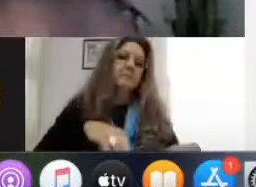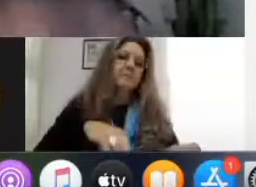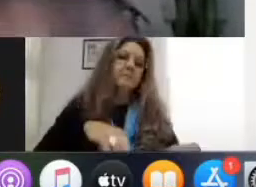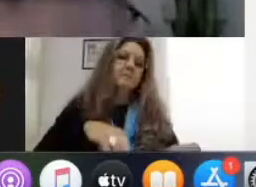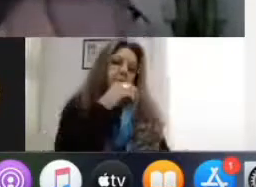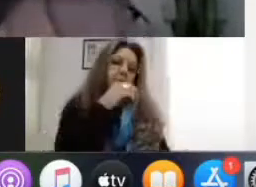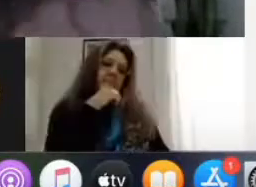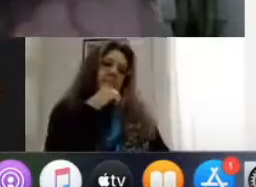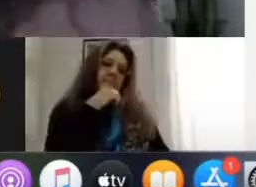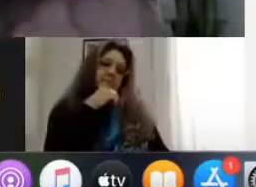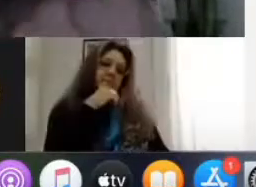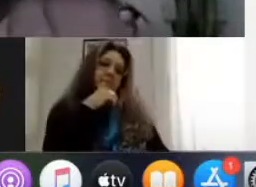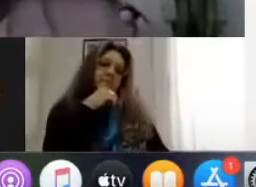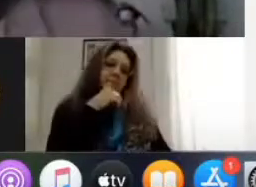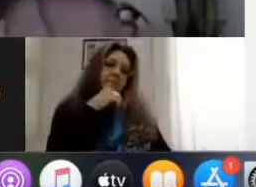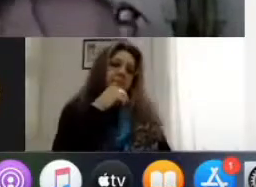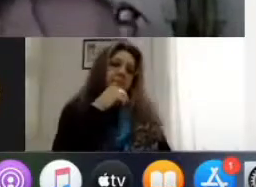é um discurso